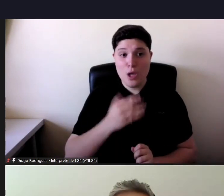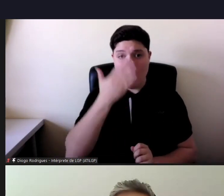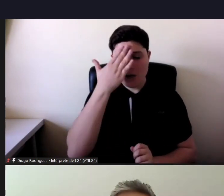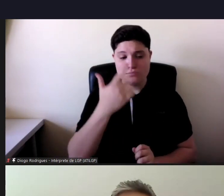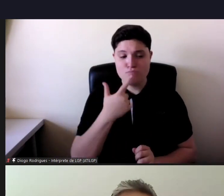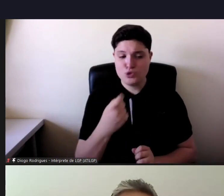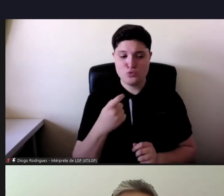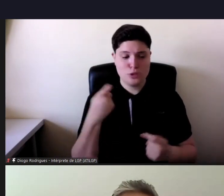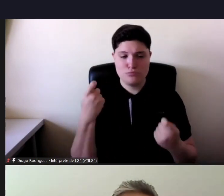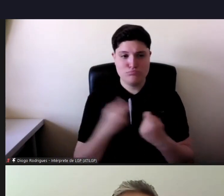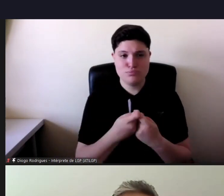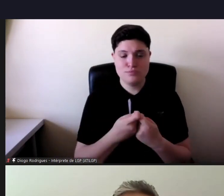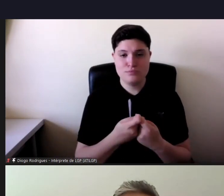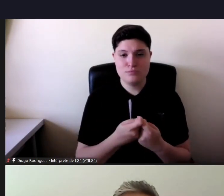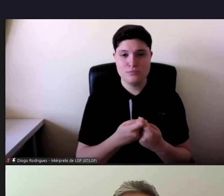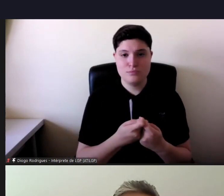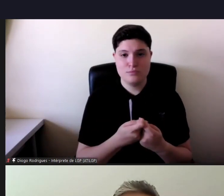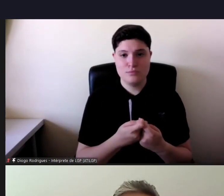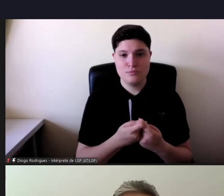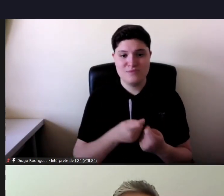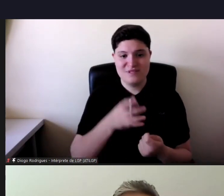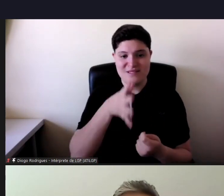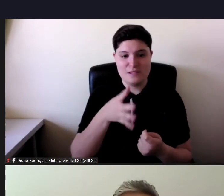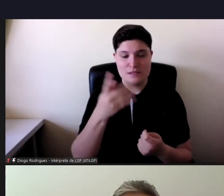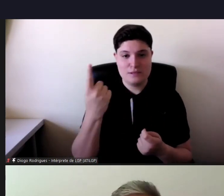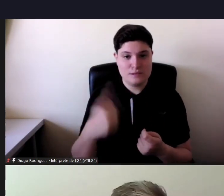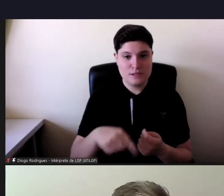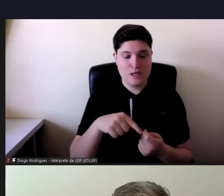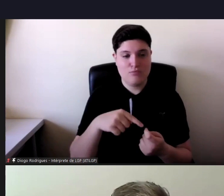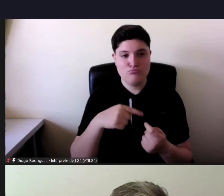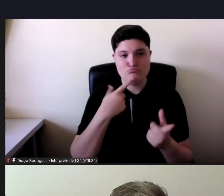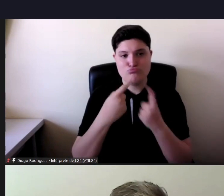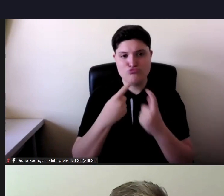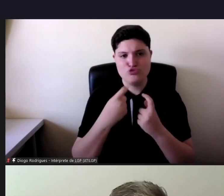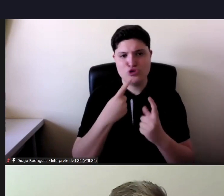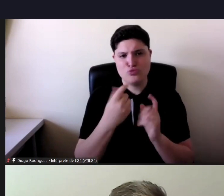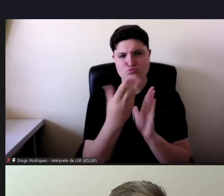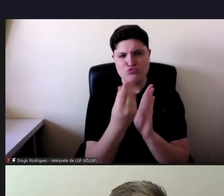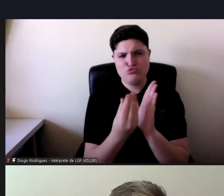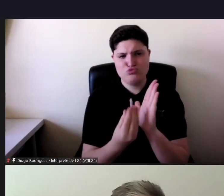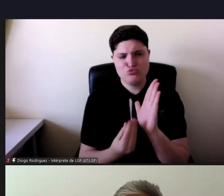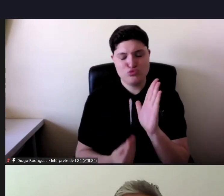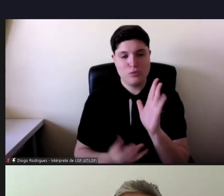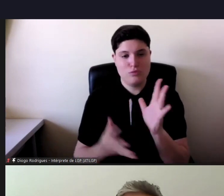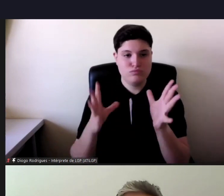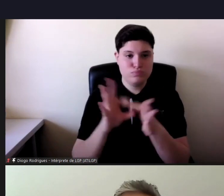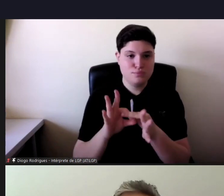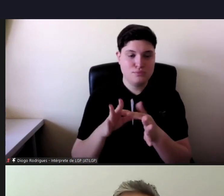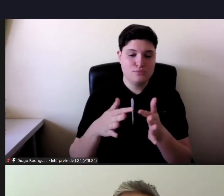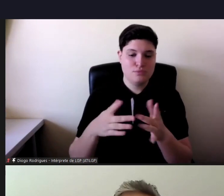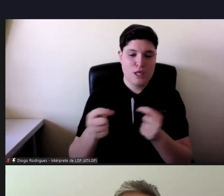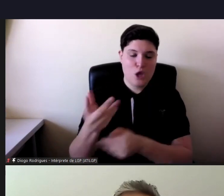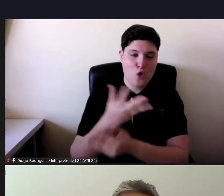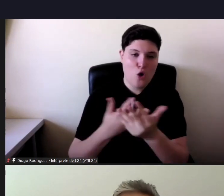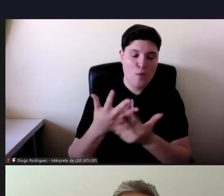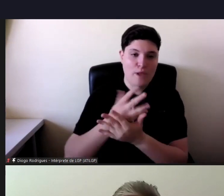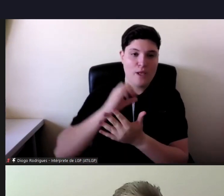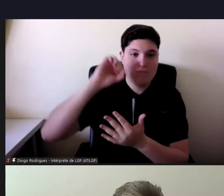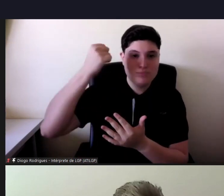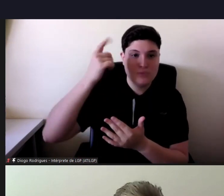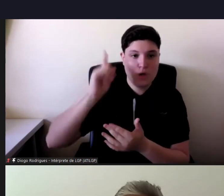até 2050, onde se atingiria, digamos, o 1,5 e a neutralidade carbónica, isto